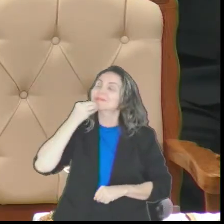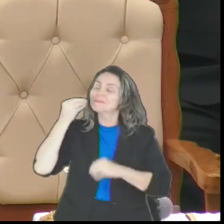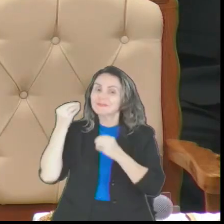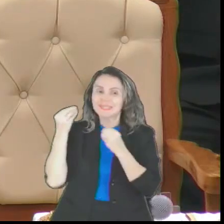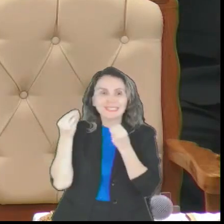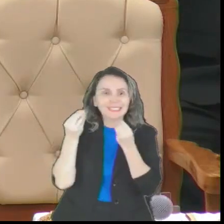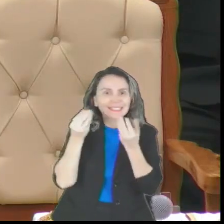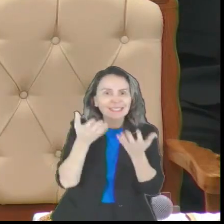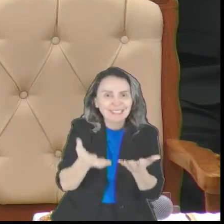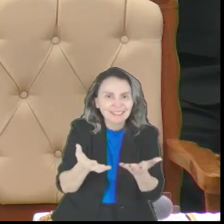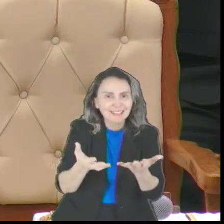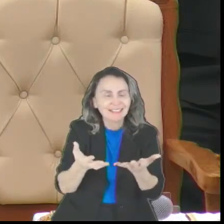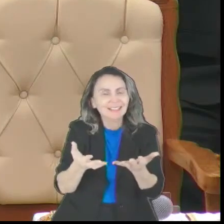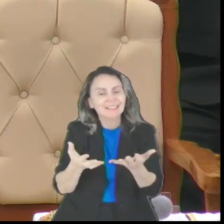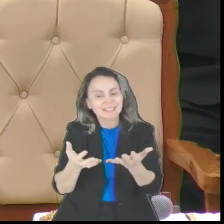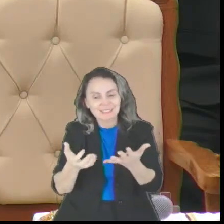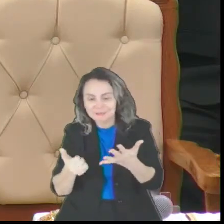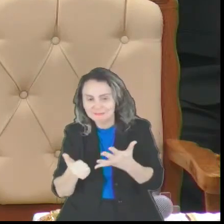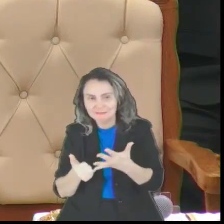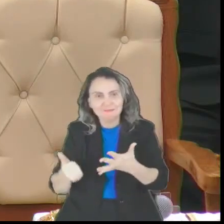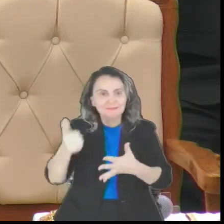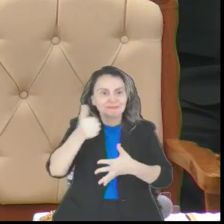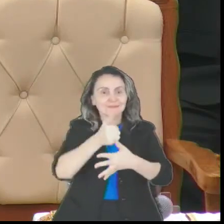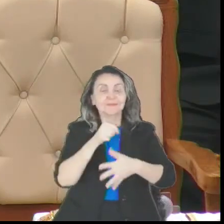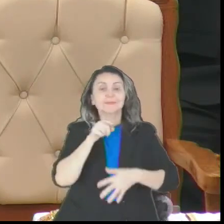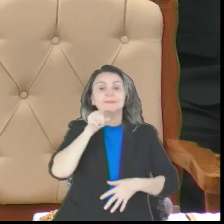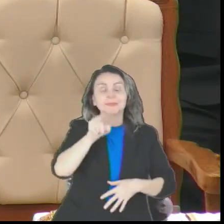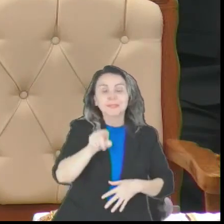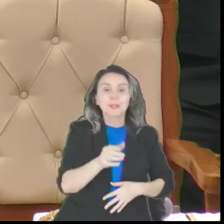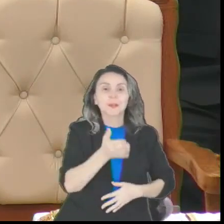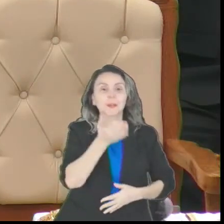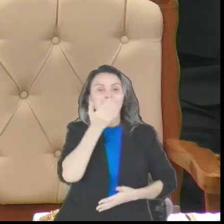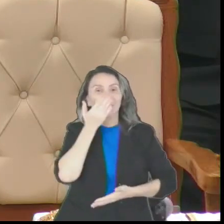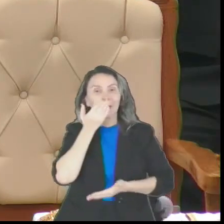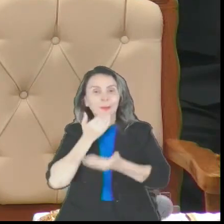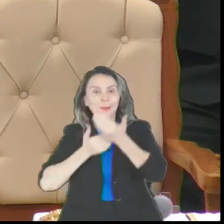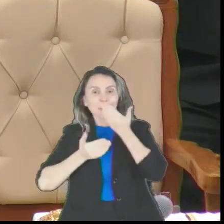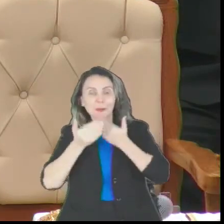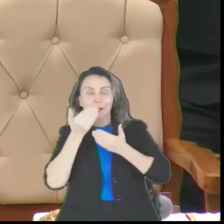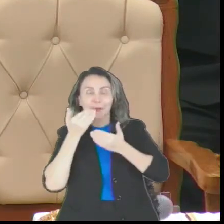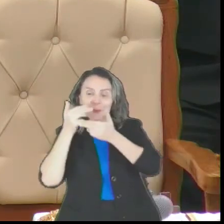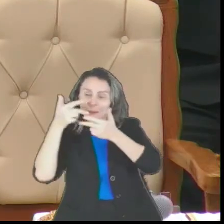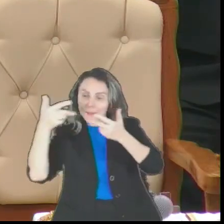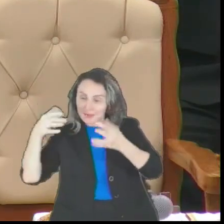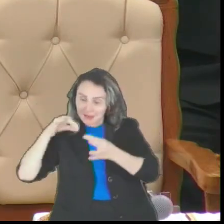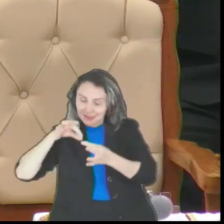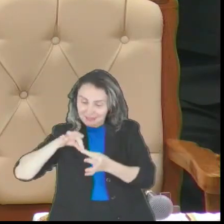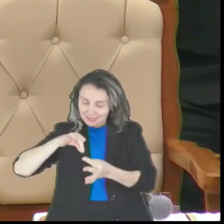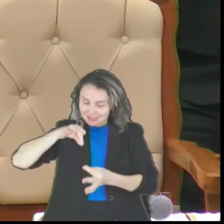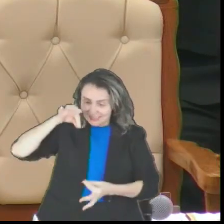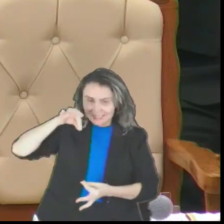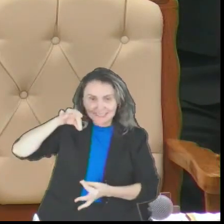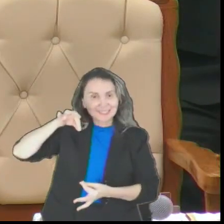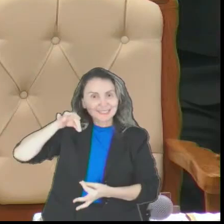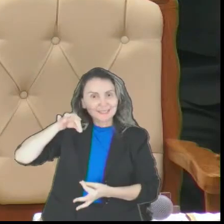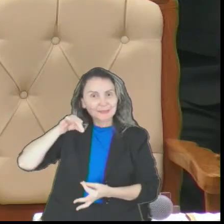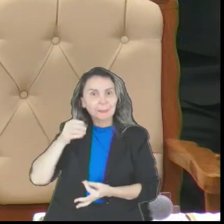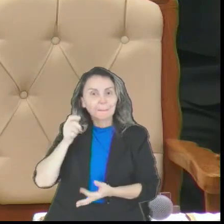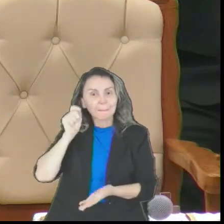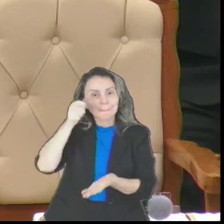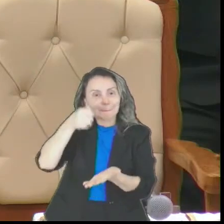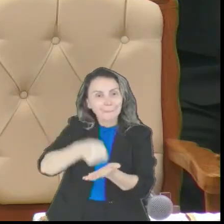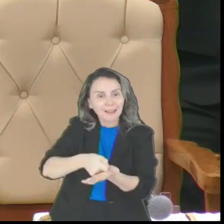privilégio de você poder comer as comidas espirituais e você não paga nada por isso, glórias a